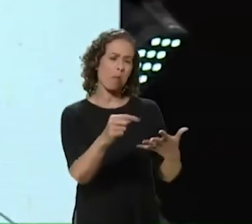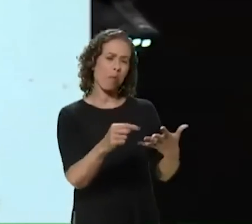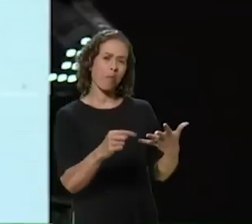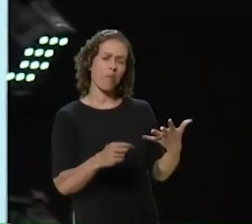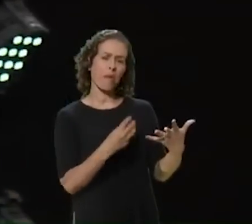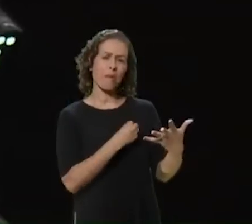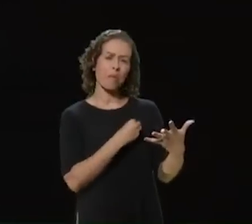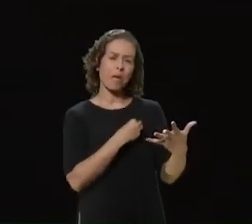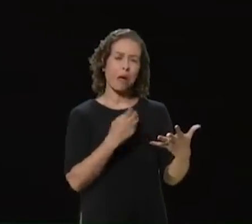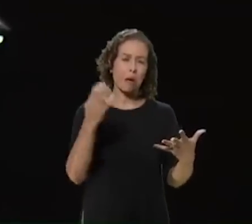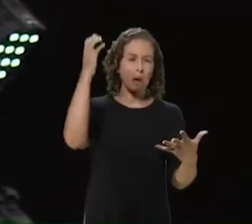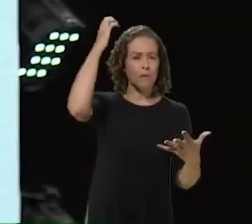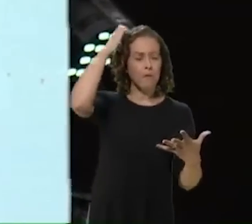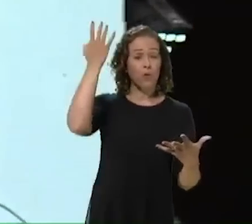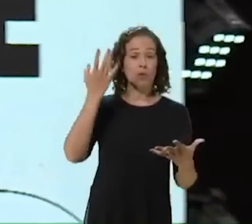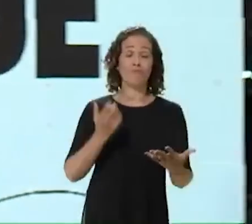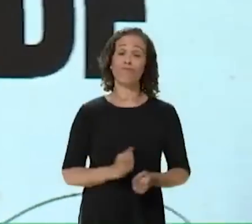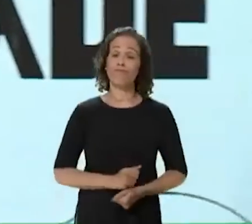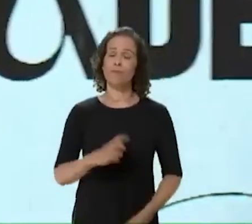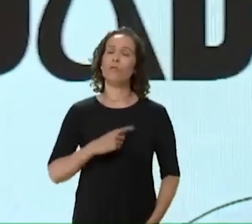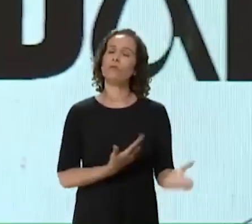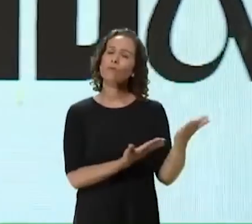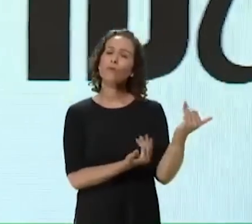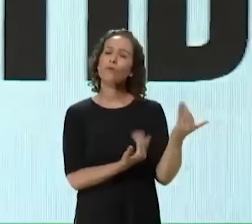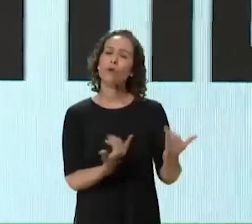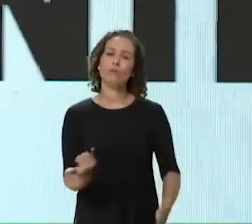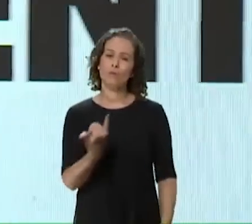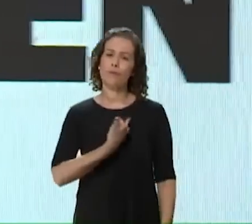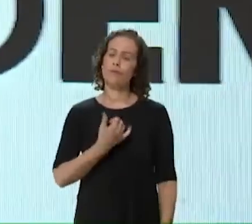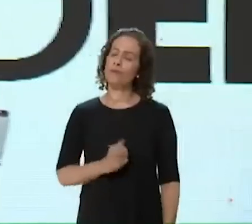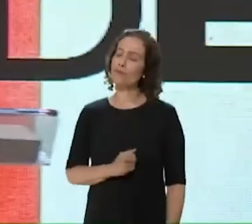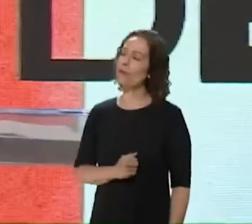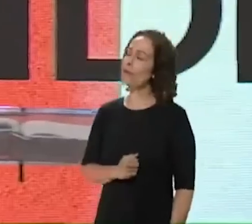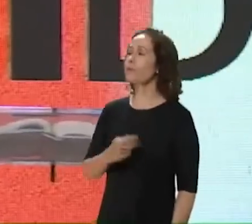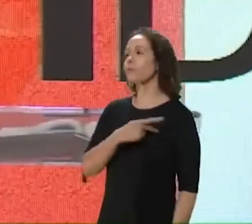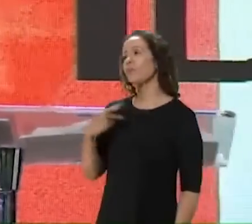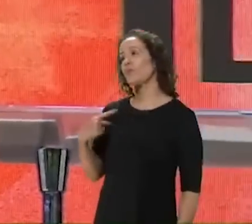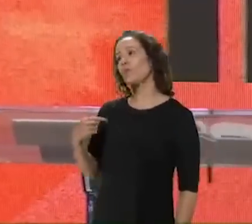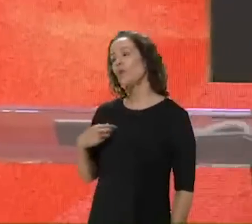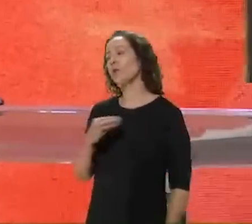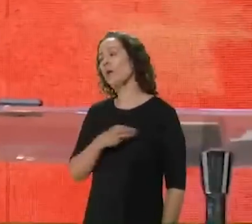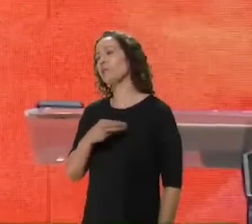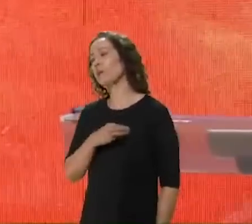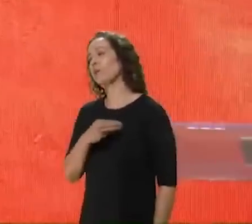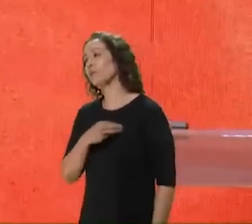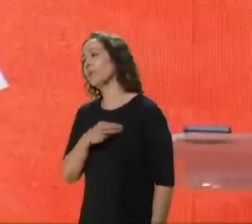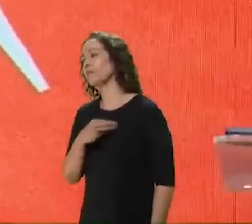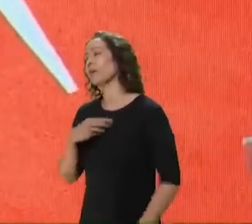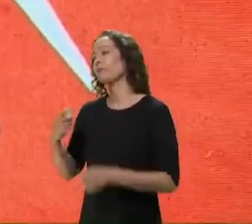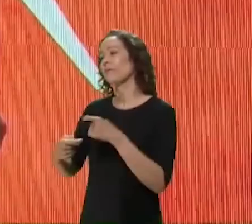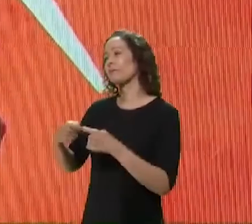essa semana: eu já pequei tanto sexualmente, pastor, que eu não consigo me perdoar. Eu falei: meu amigo, se um tribunal superior